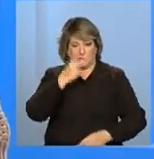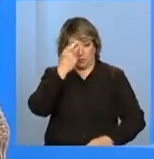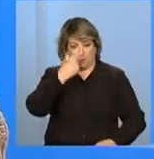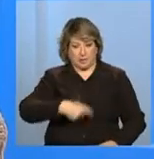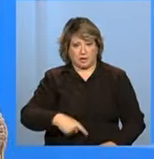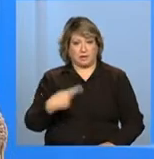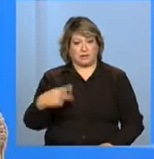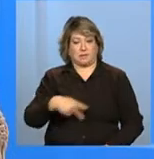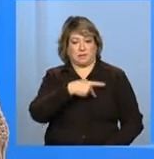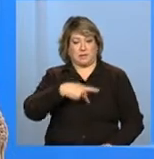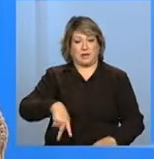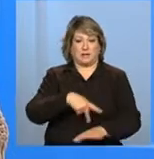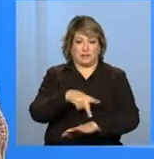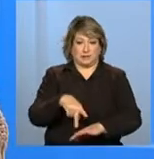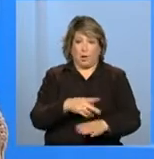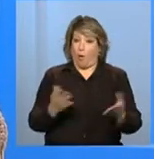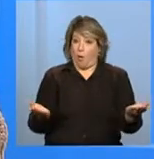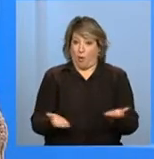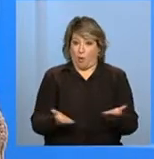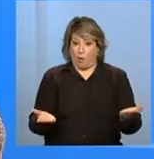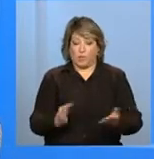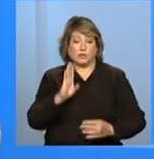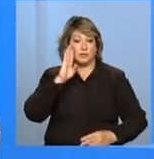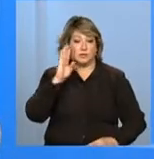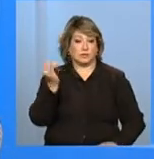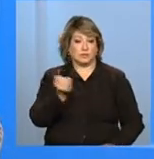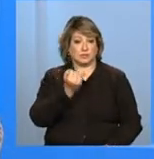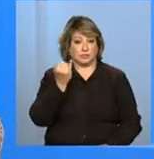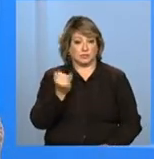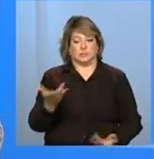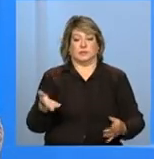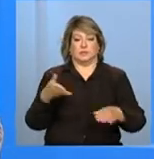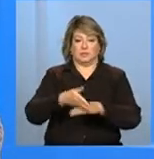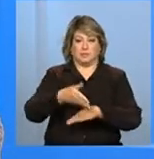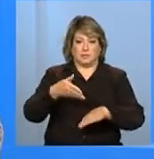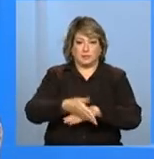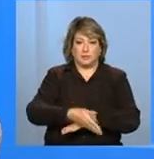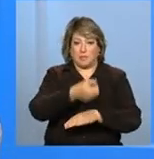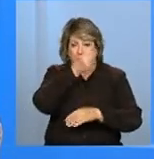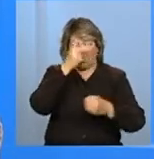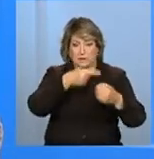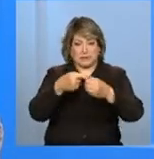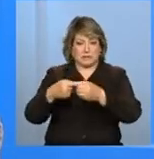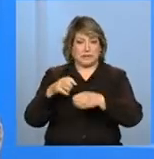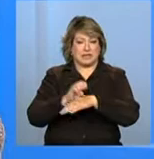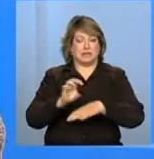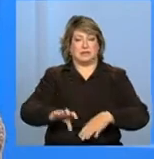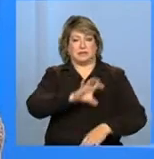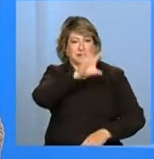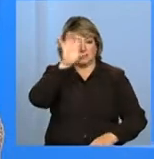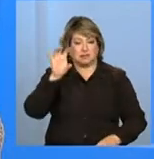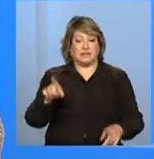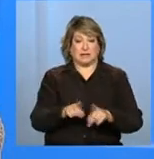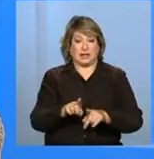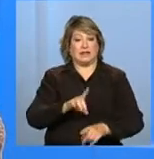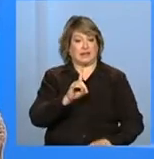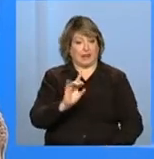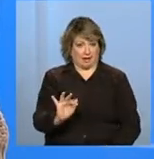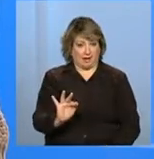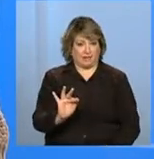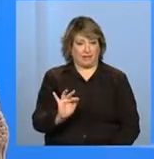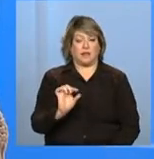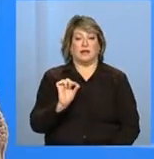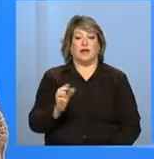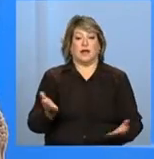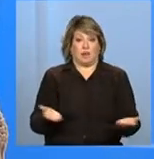República. Hoje, é fundamental a participação dos municípios, dos estados e também do Distrito Federal.